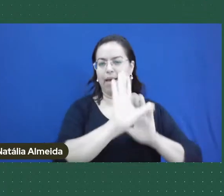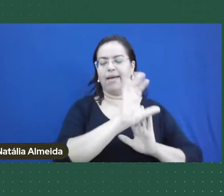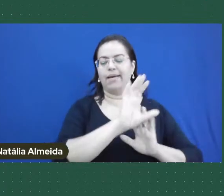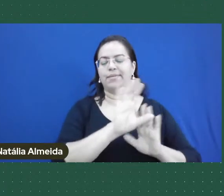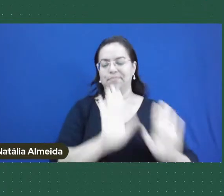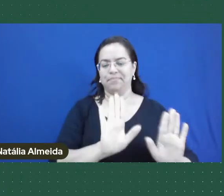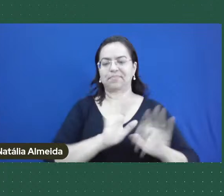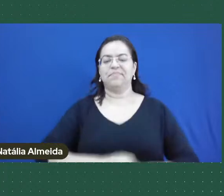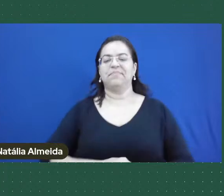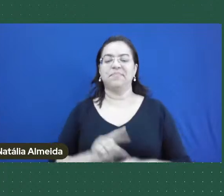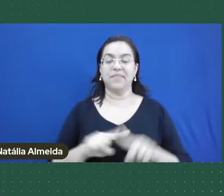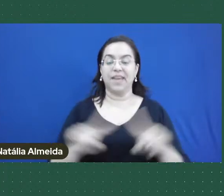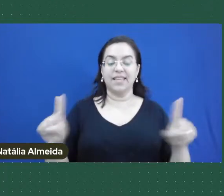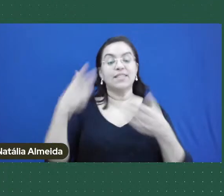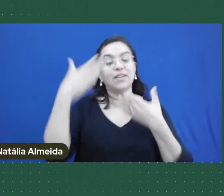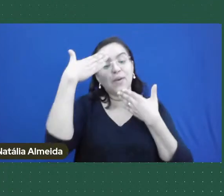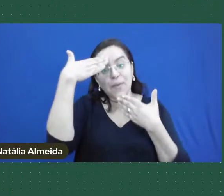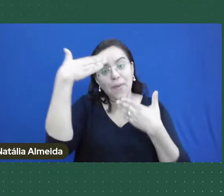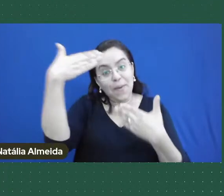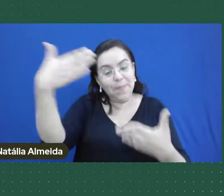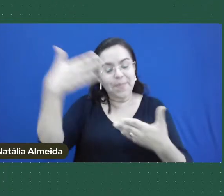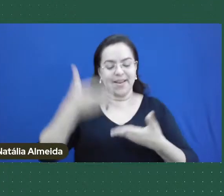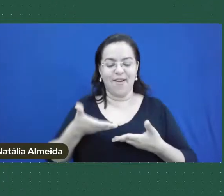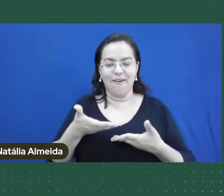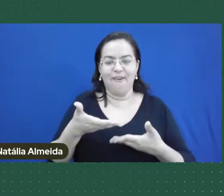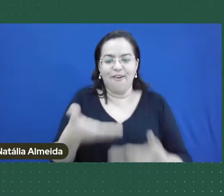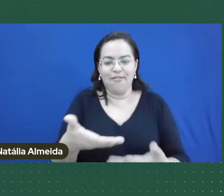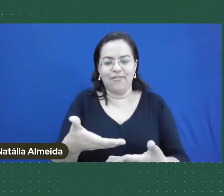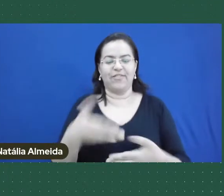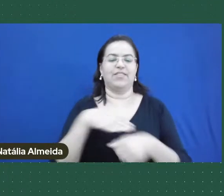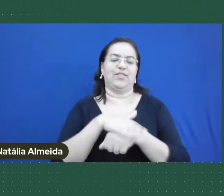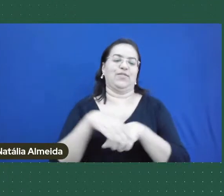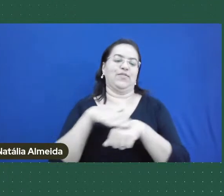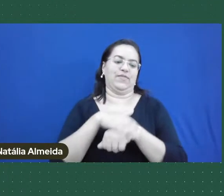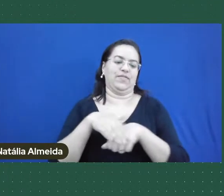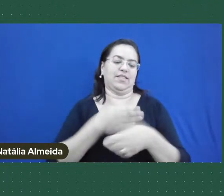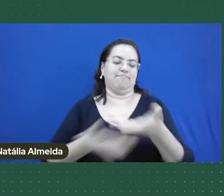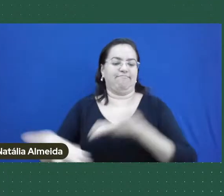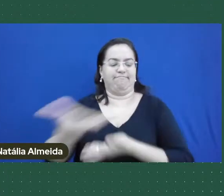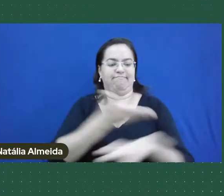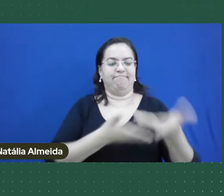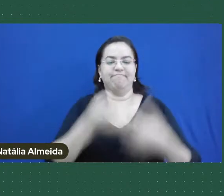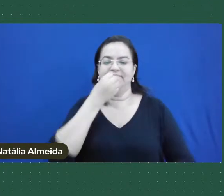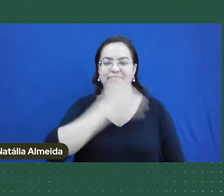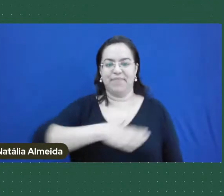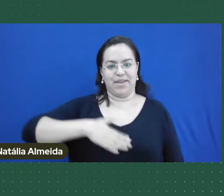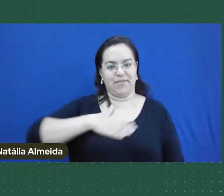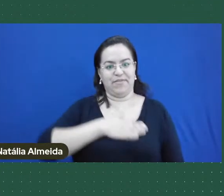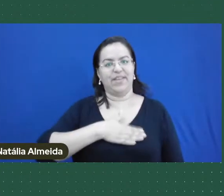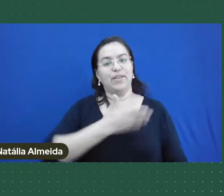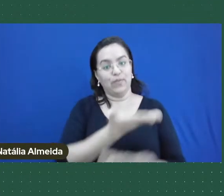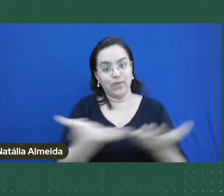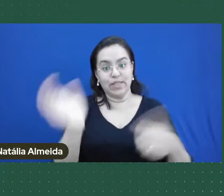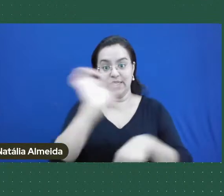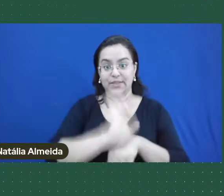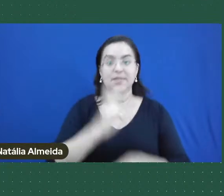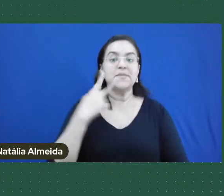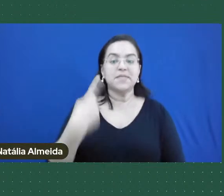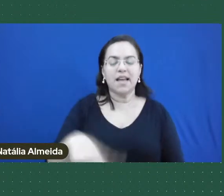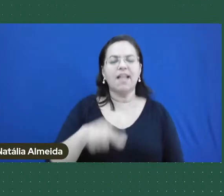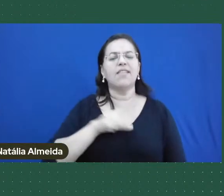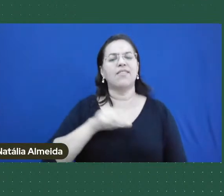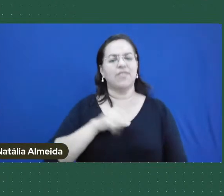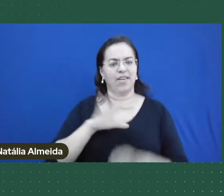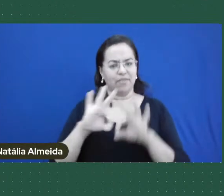forma, muito obrigado pelo convite. É um prazer estar conversando para os colegas aí do Ceará. Eu tenho familiares, eu